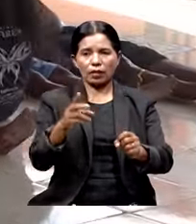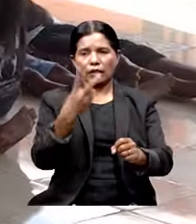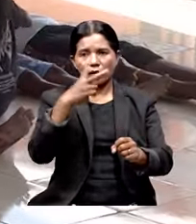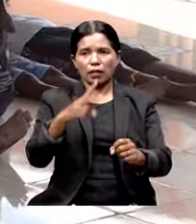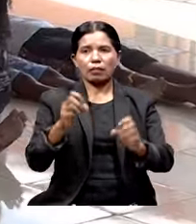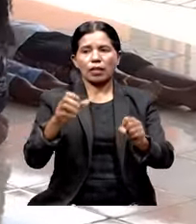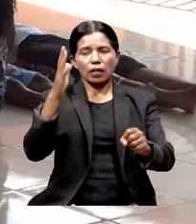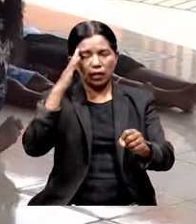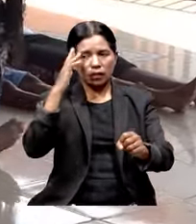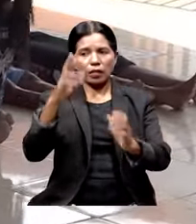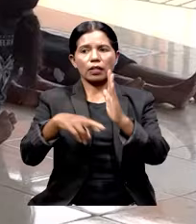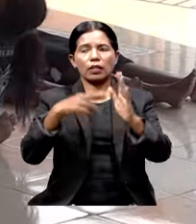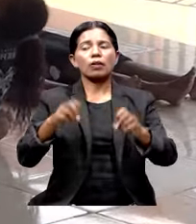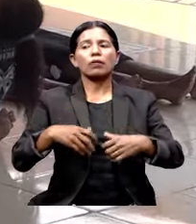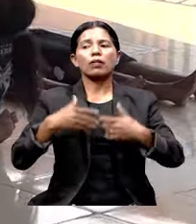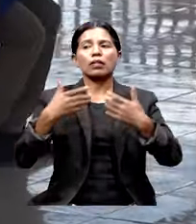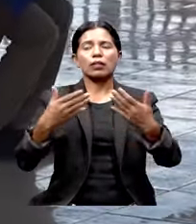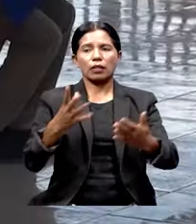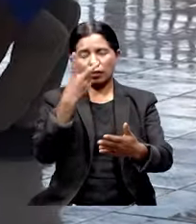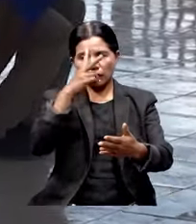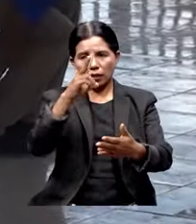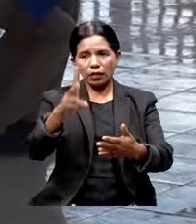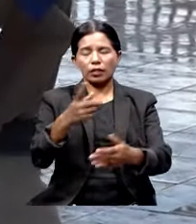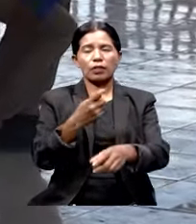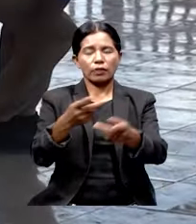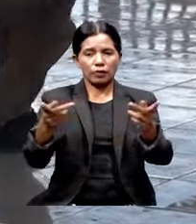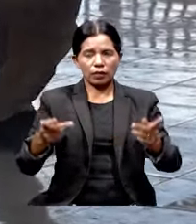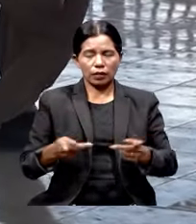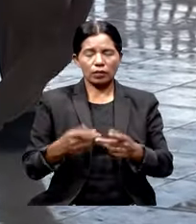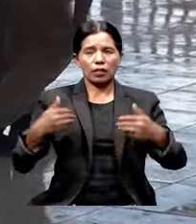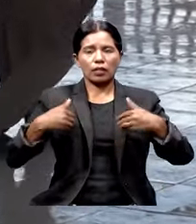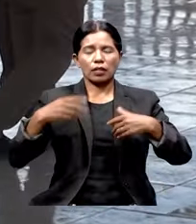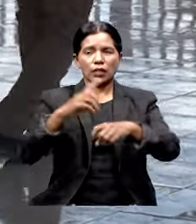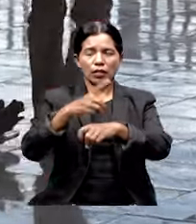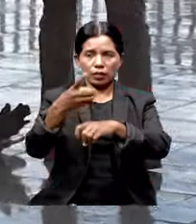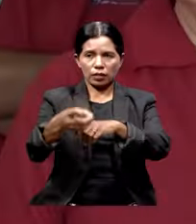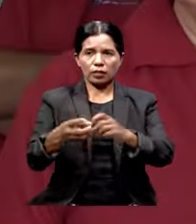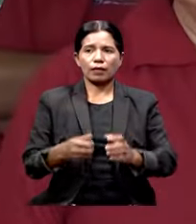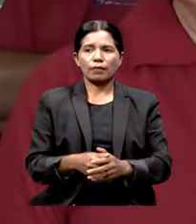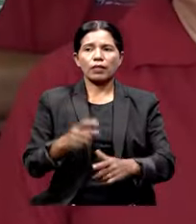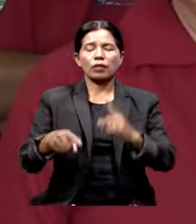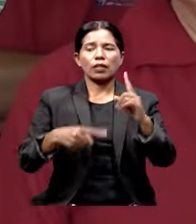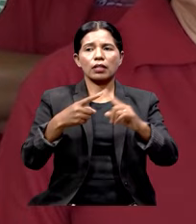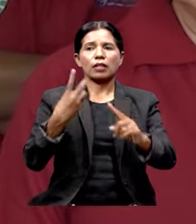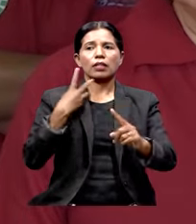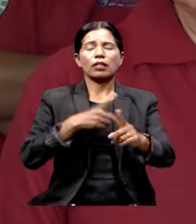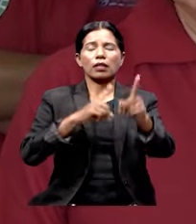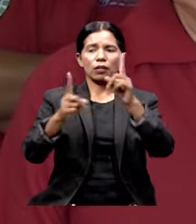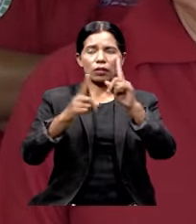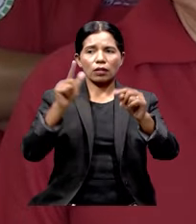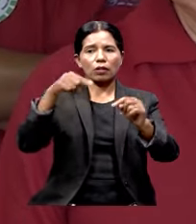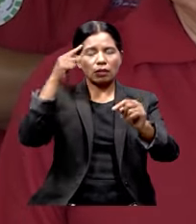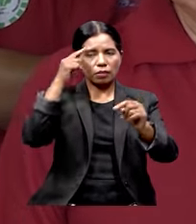bem a ter mecanismo, ou ensa a atuar a intervenção e a terreno banheira moço desastre ruma. Banheira é te colher quando se o